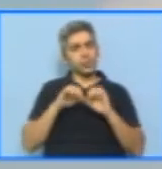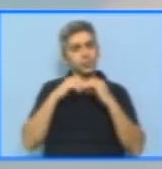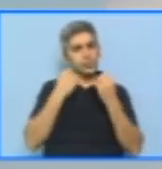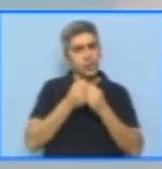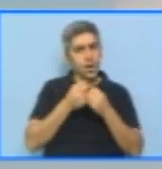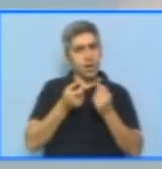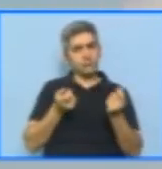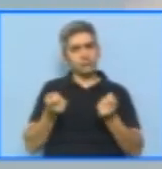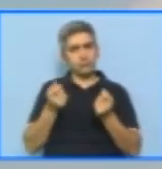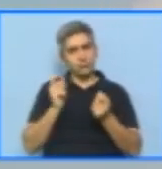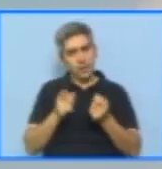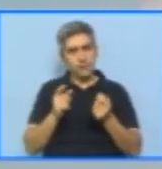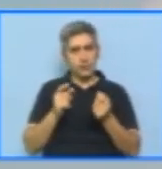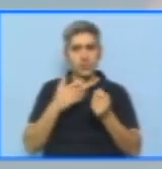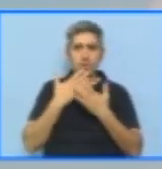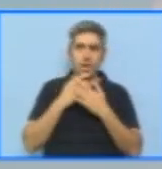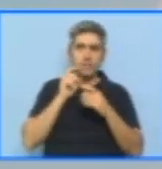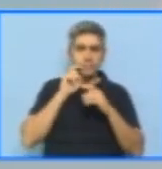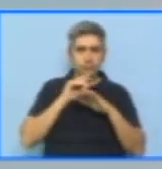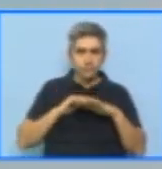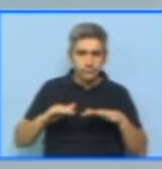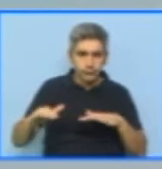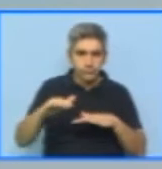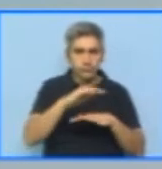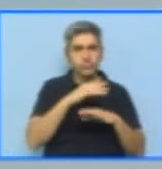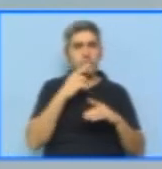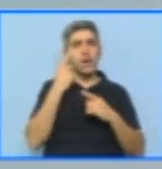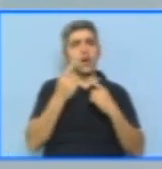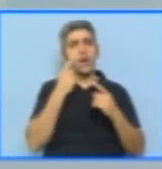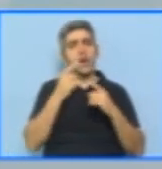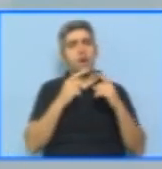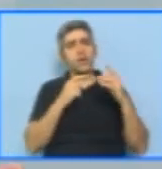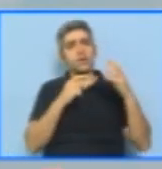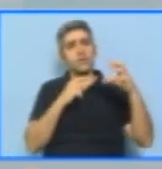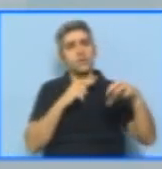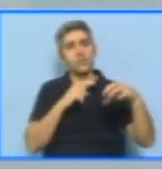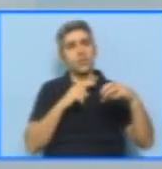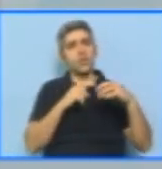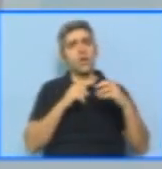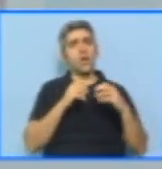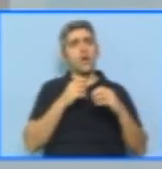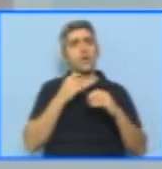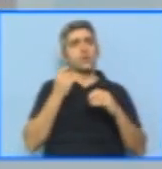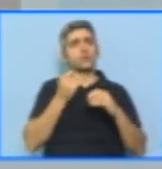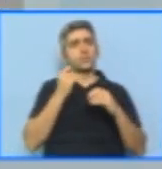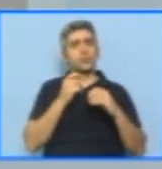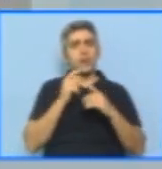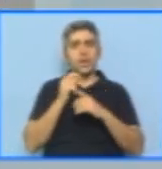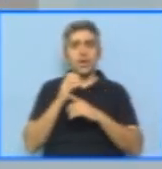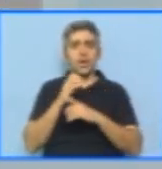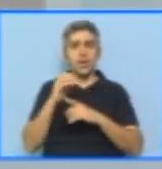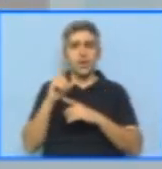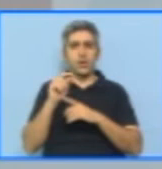tantos outros, que faz com que mesmo os órgãos que não são da Igreja, portanto, excluindo a Eclésia, por